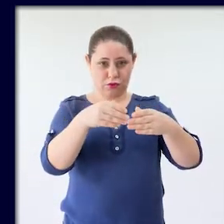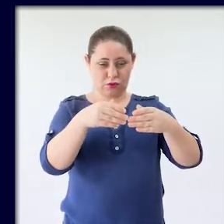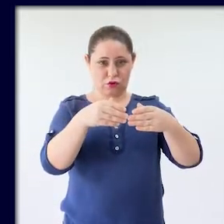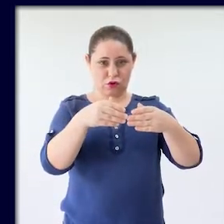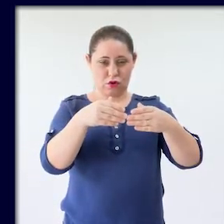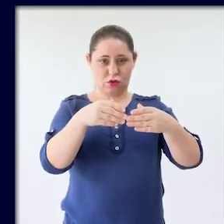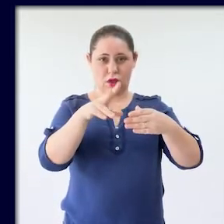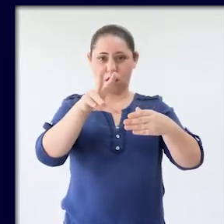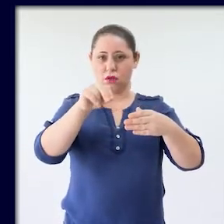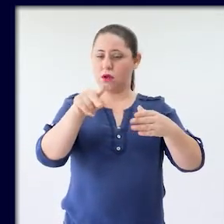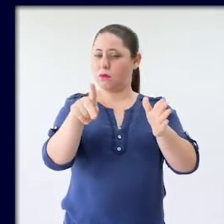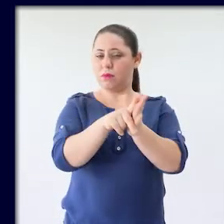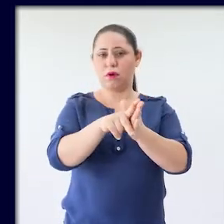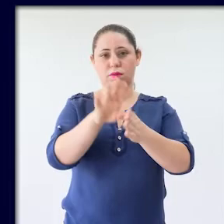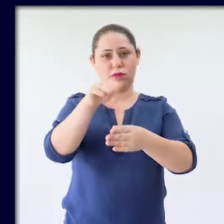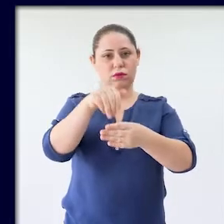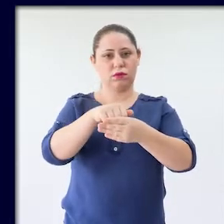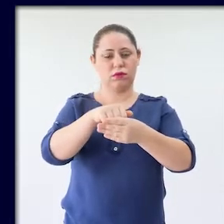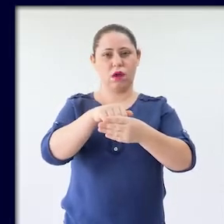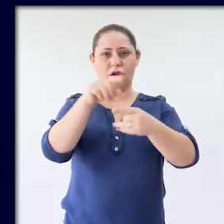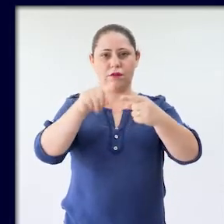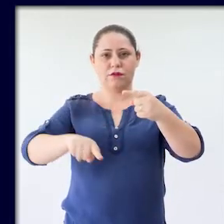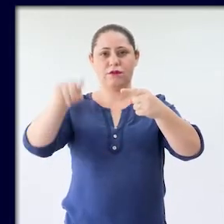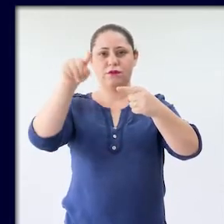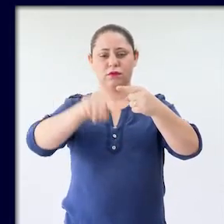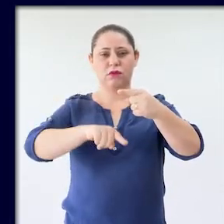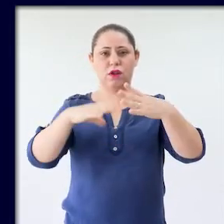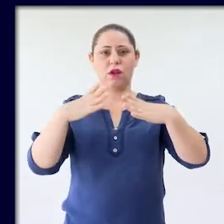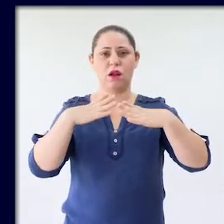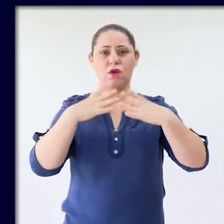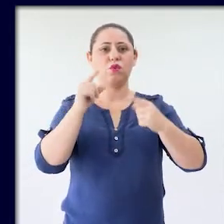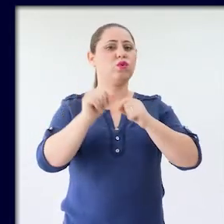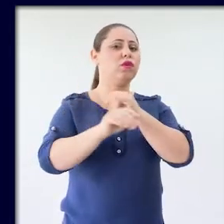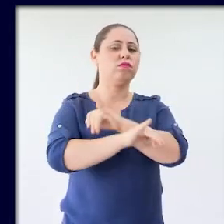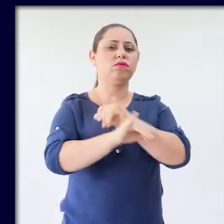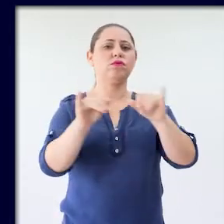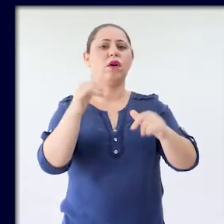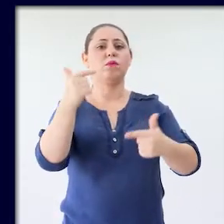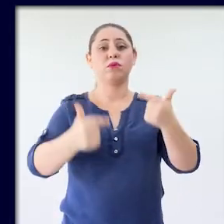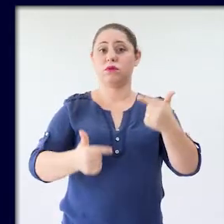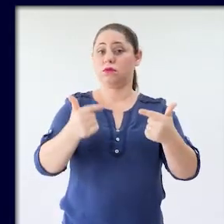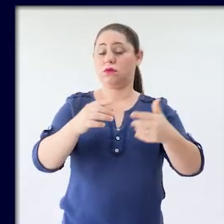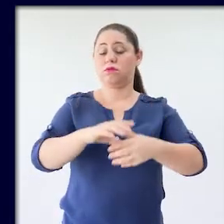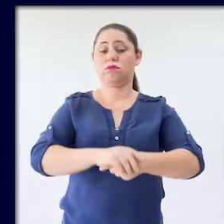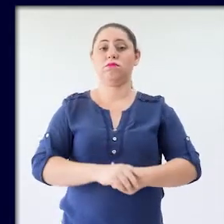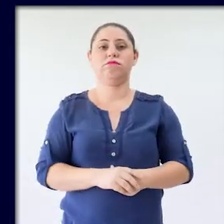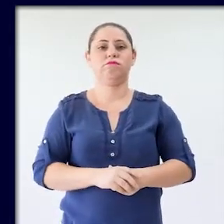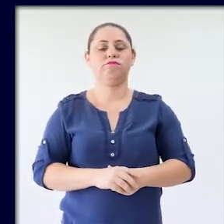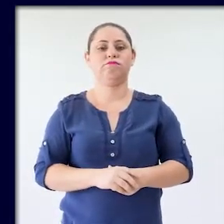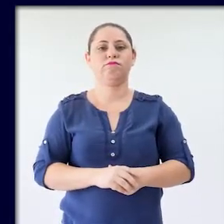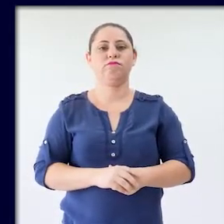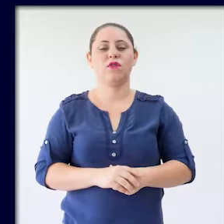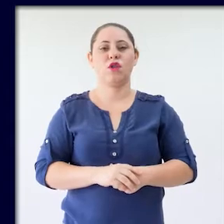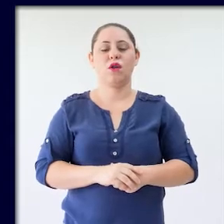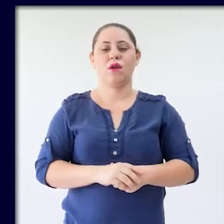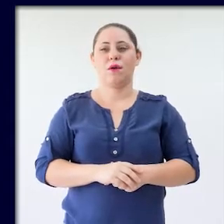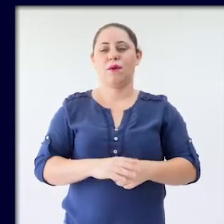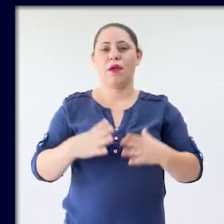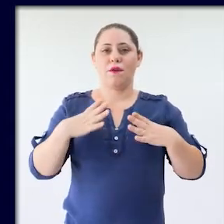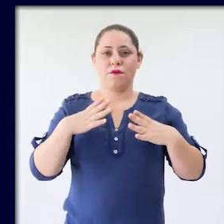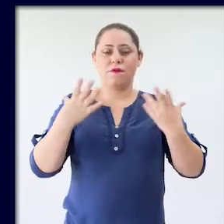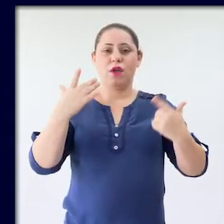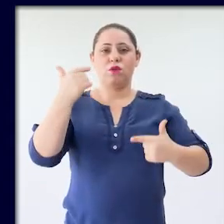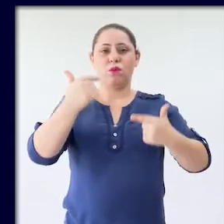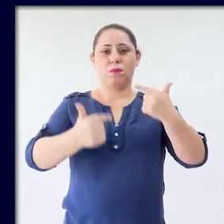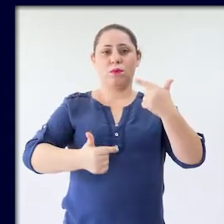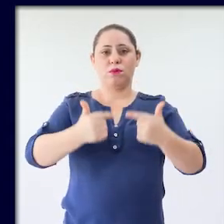fechados, que não possuam caráter eleitoral, é vedada a realização de atos de campanha eleitoral? Em evento